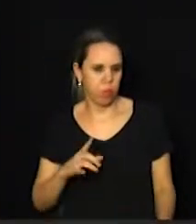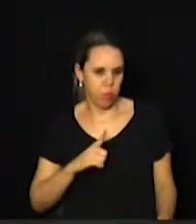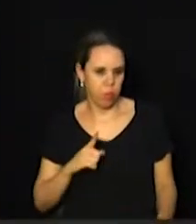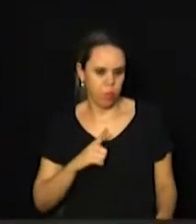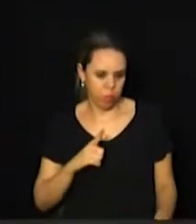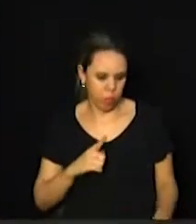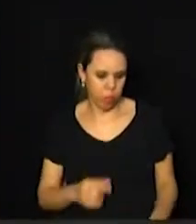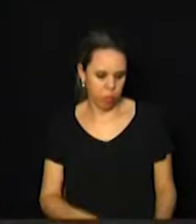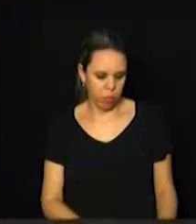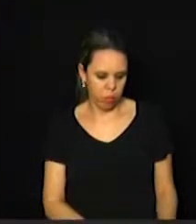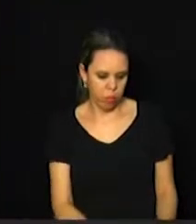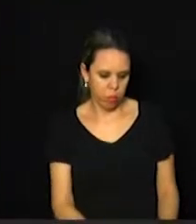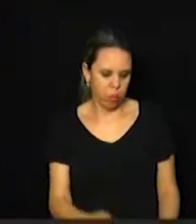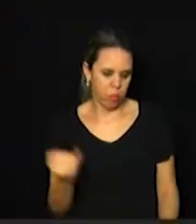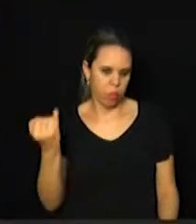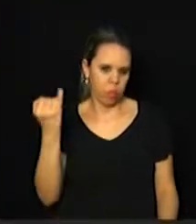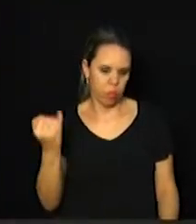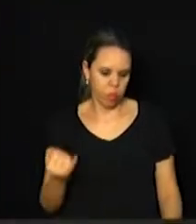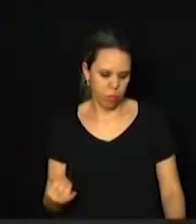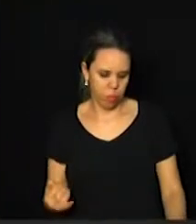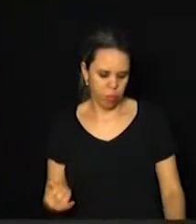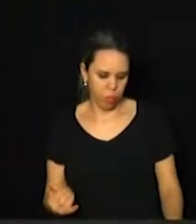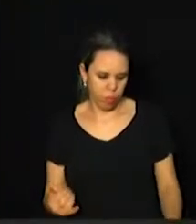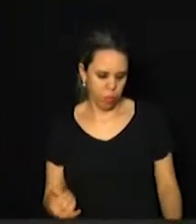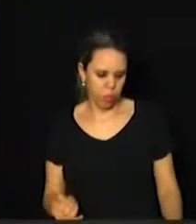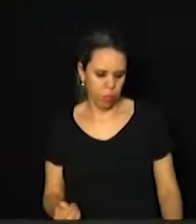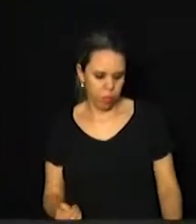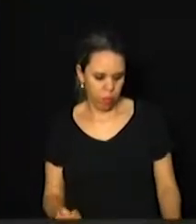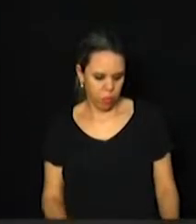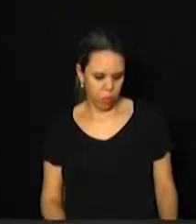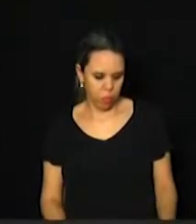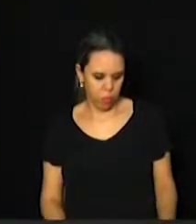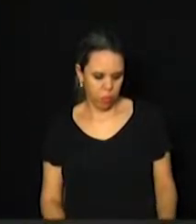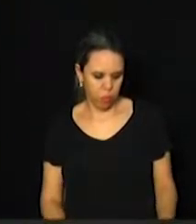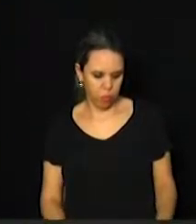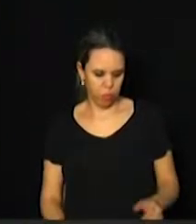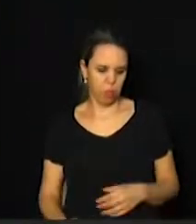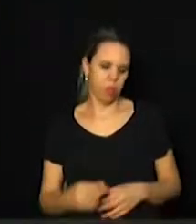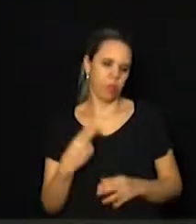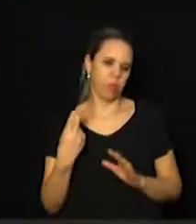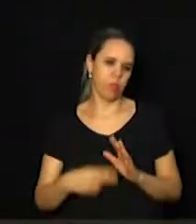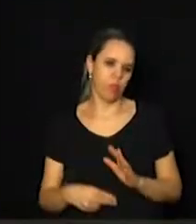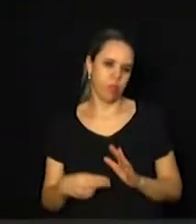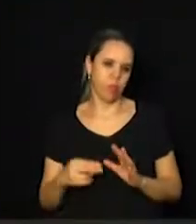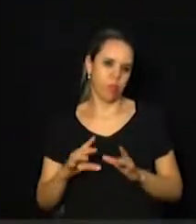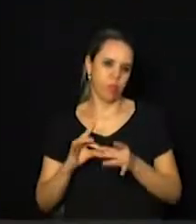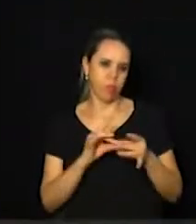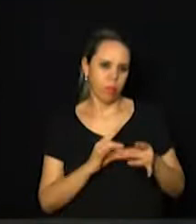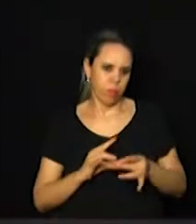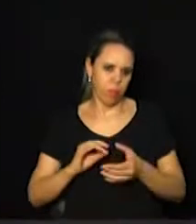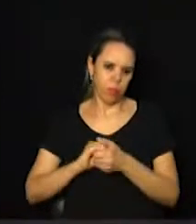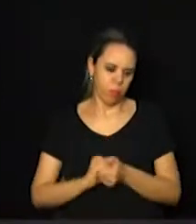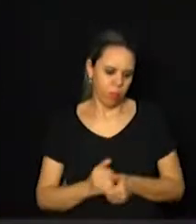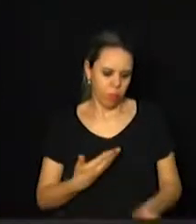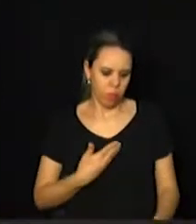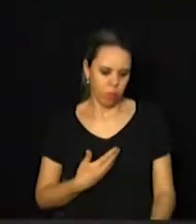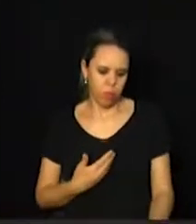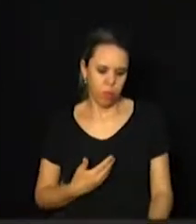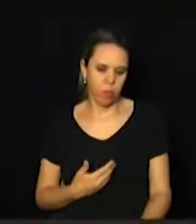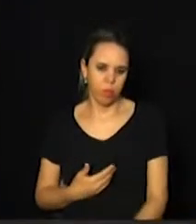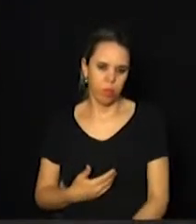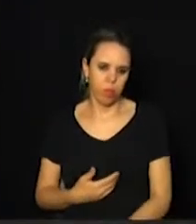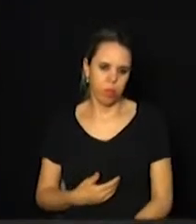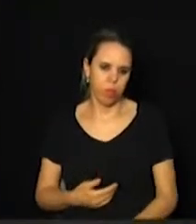realmente essa frente importante cima né quero também em nome do Arraso cumprimentar todos os nossos companheiros